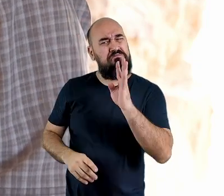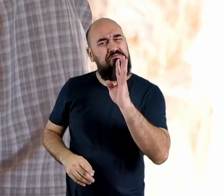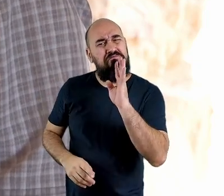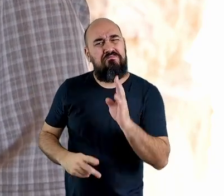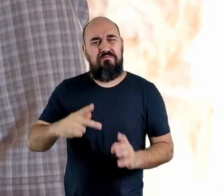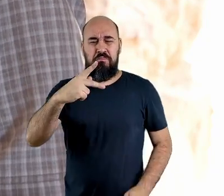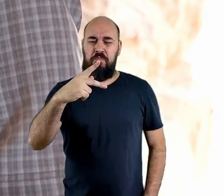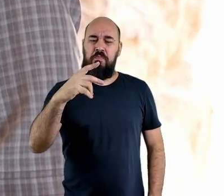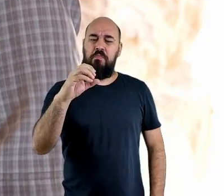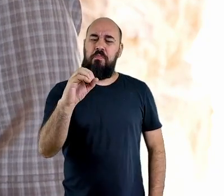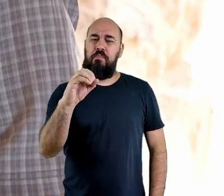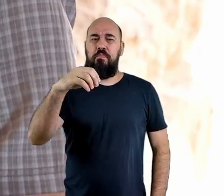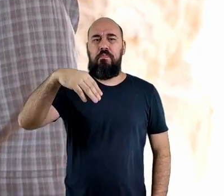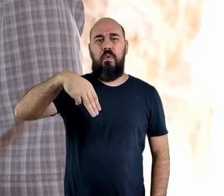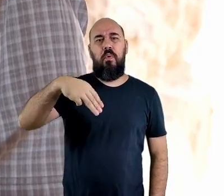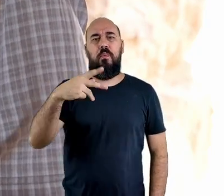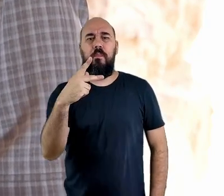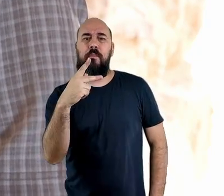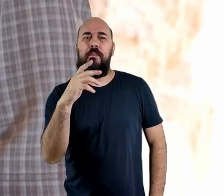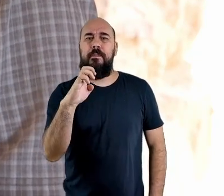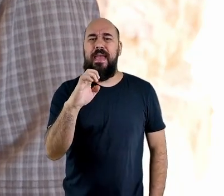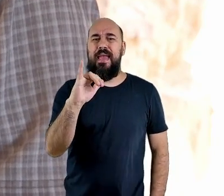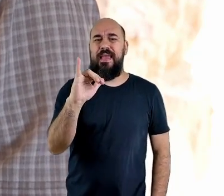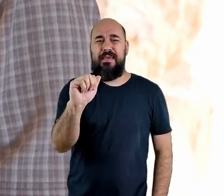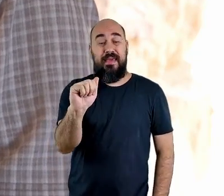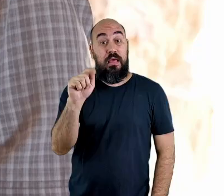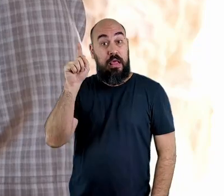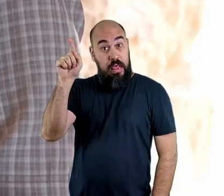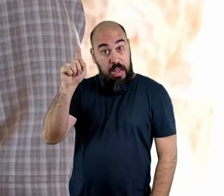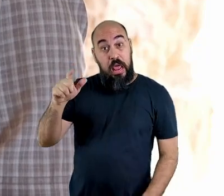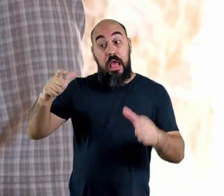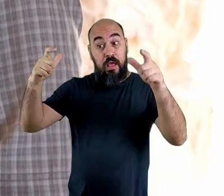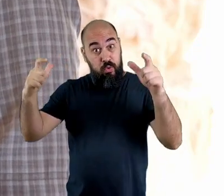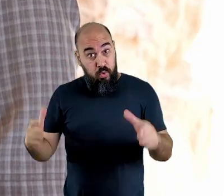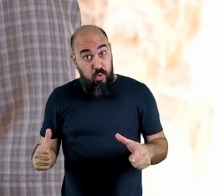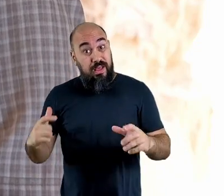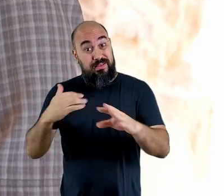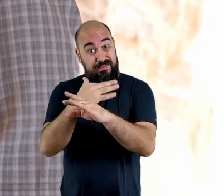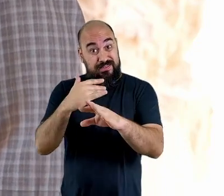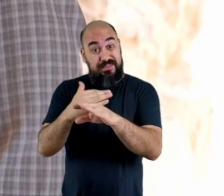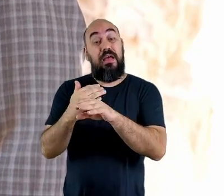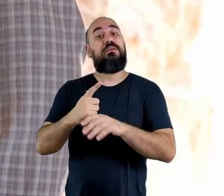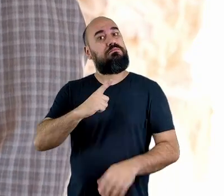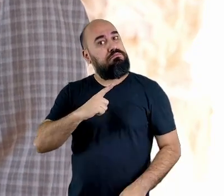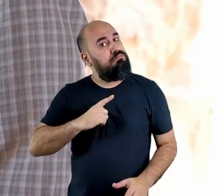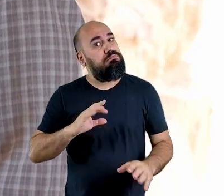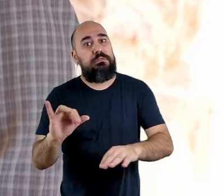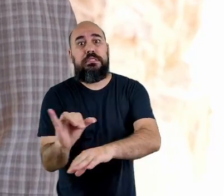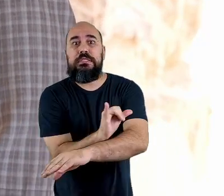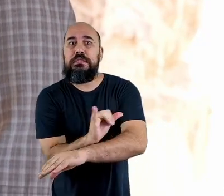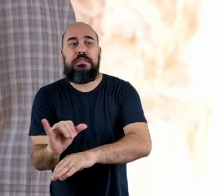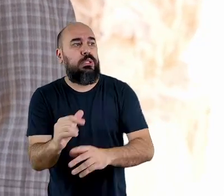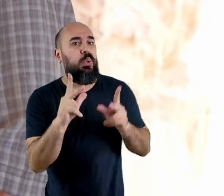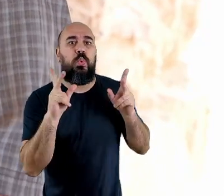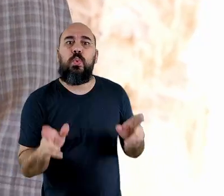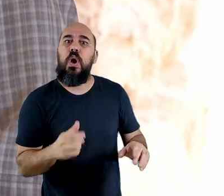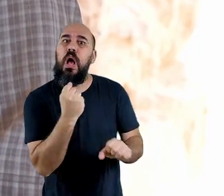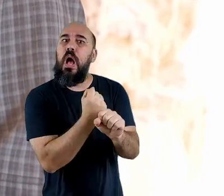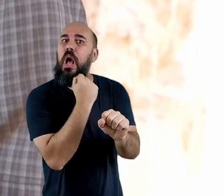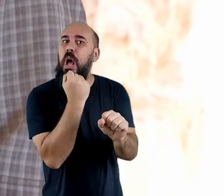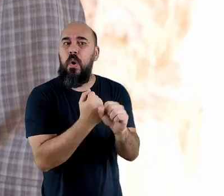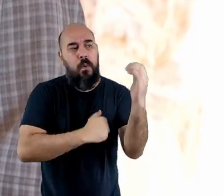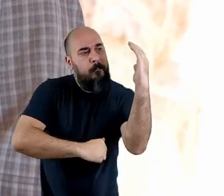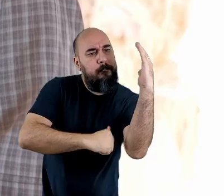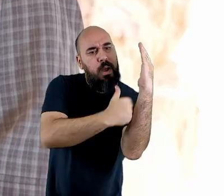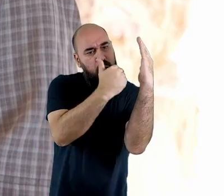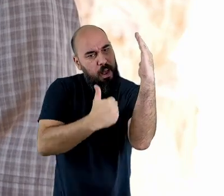Itália. As famosas vilas de Pompeia são decoradas com a mesma técnica, no mesmo padrão, da mesma forma que